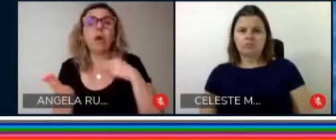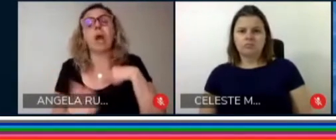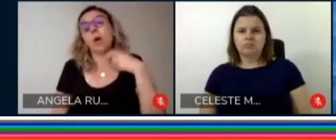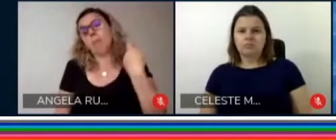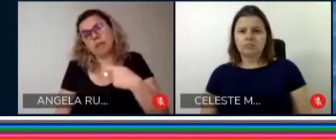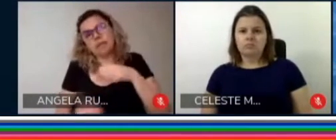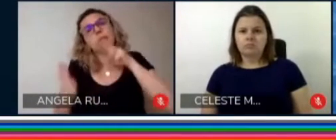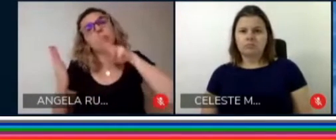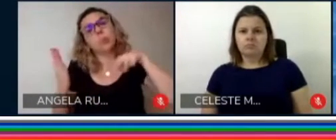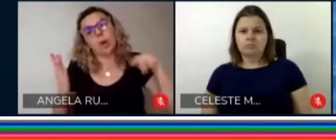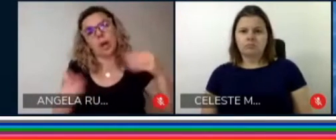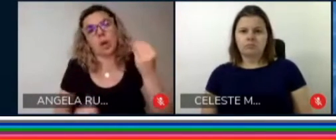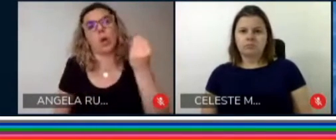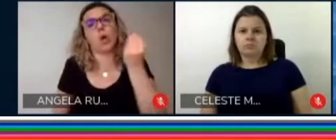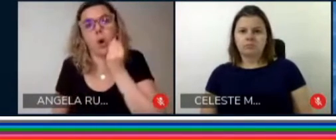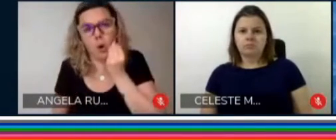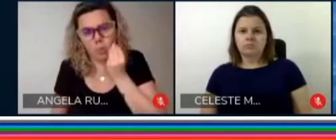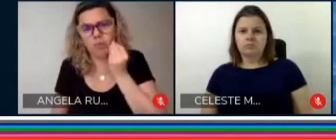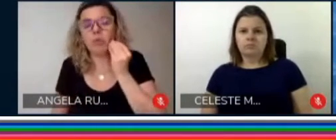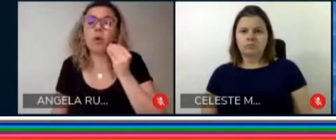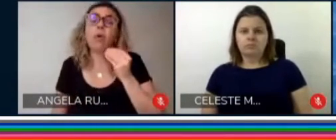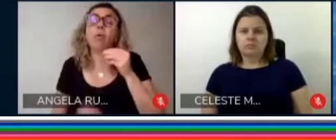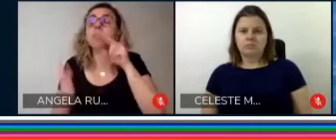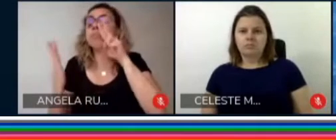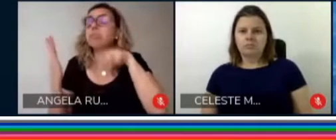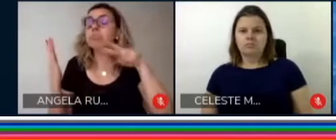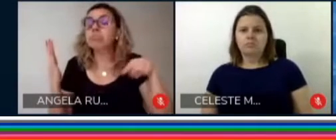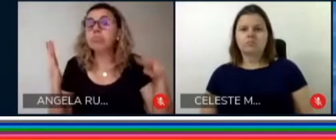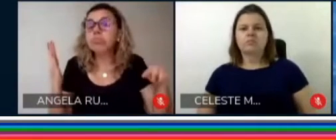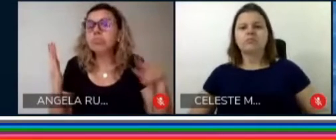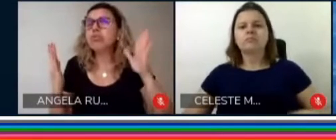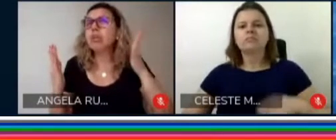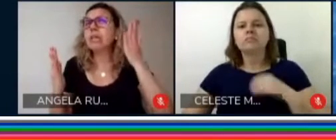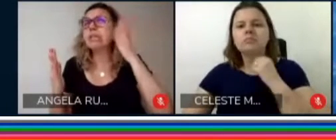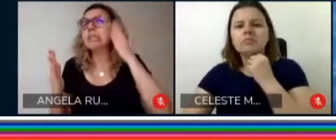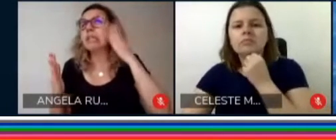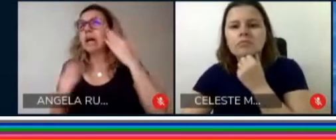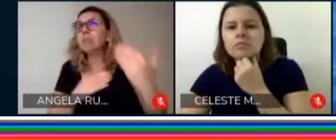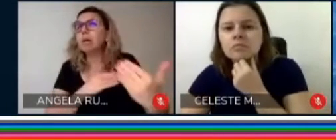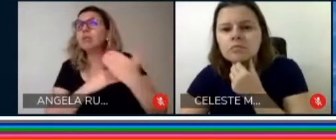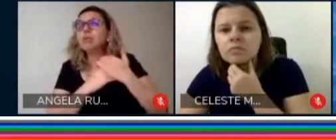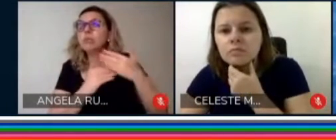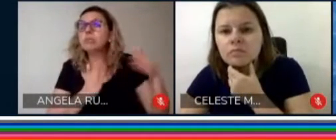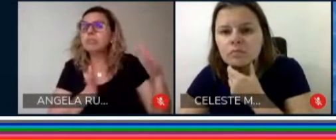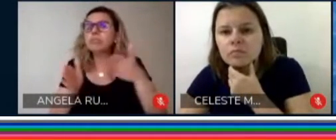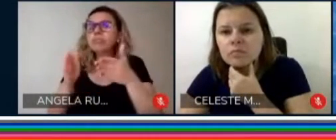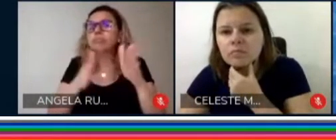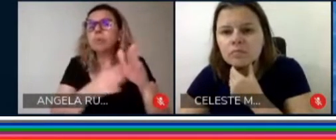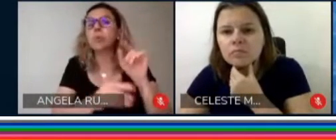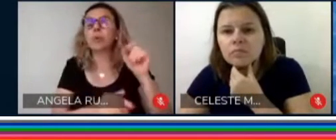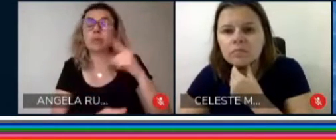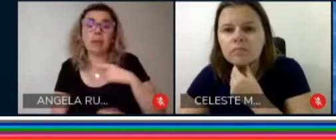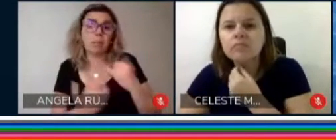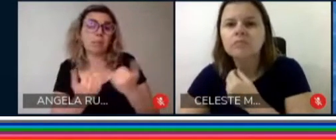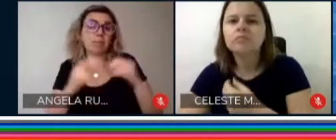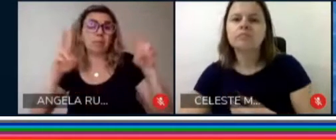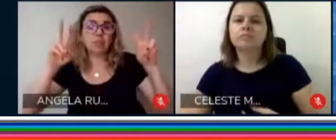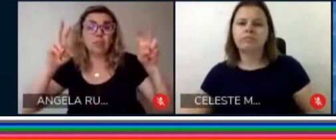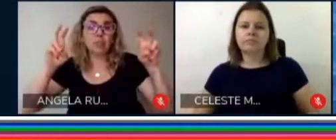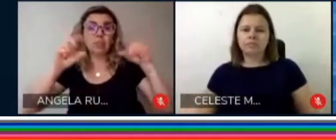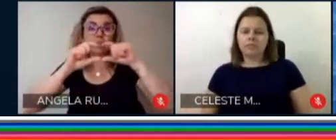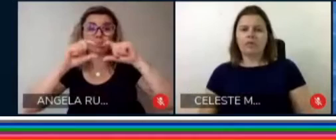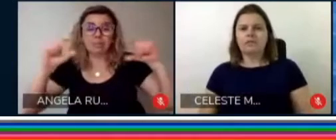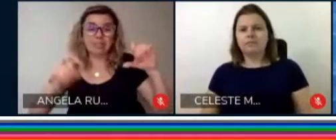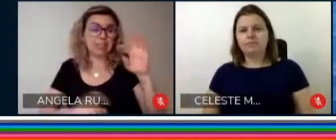próprio conteúdo, o próprio documento já me dá ideias do que vai me trazer. O título deve ser,